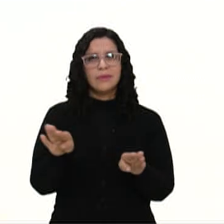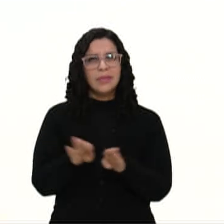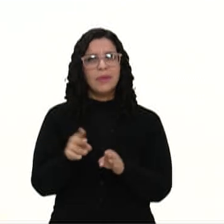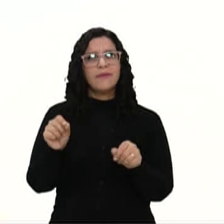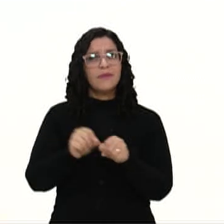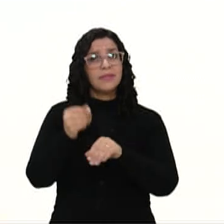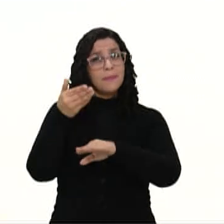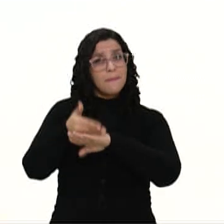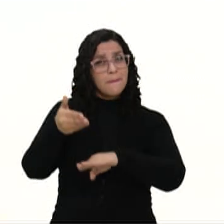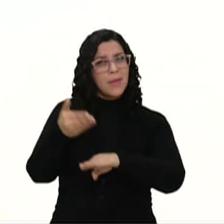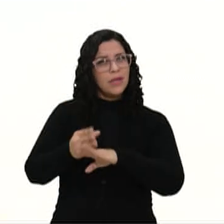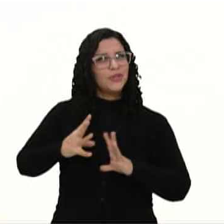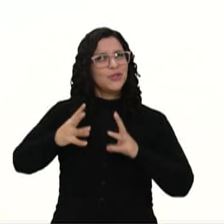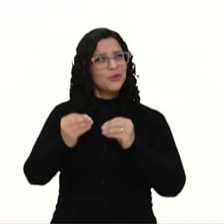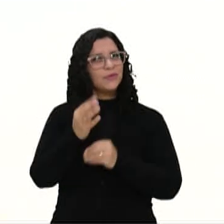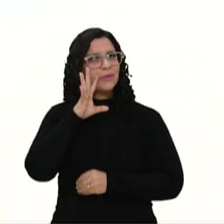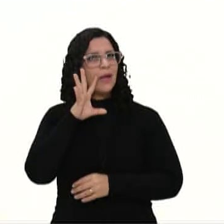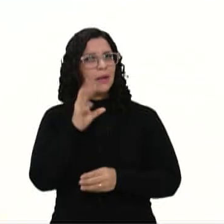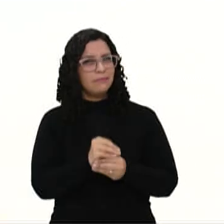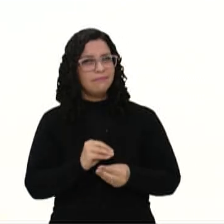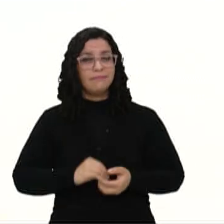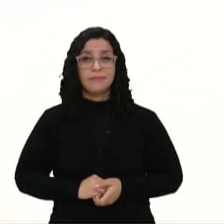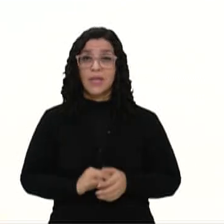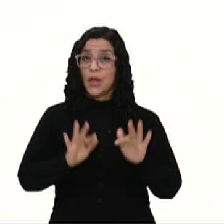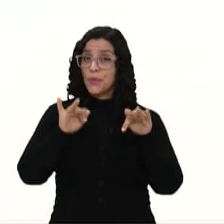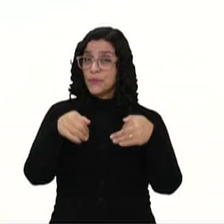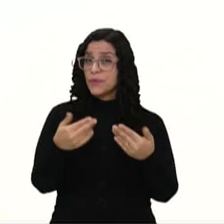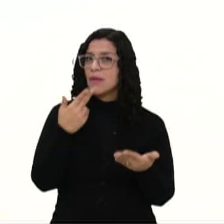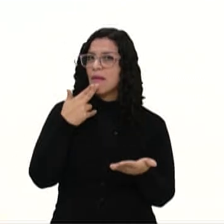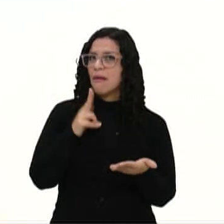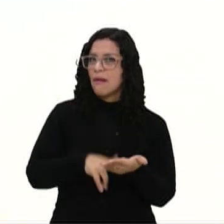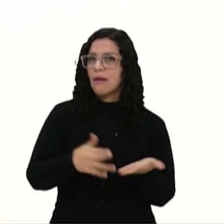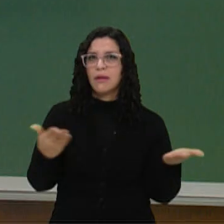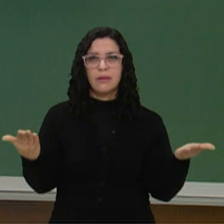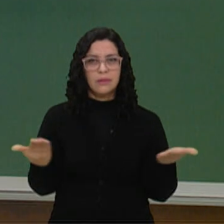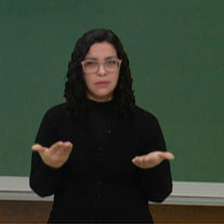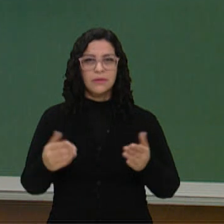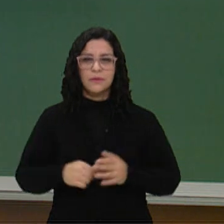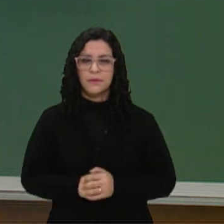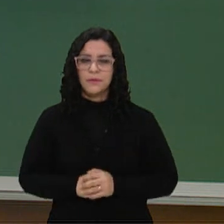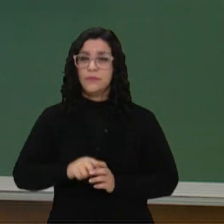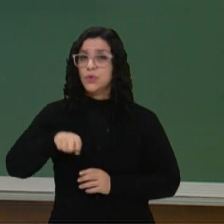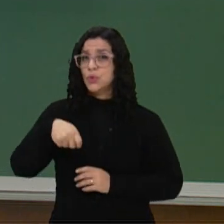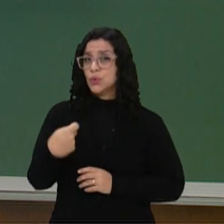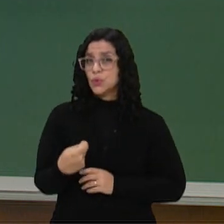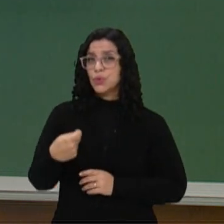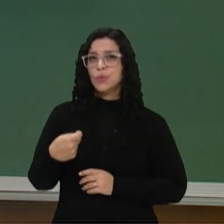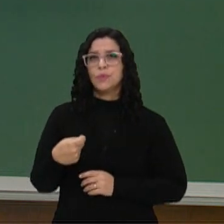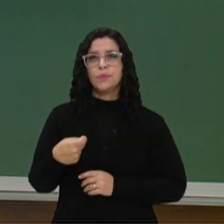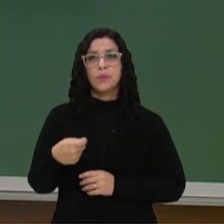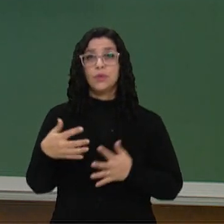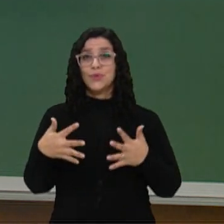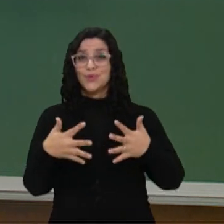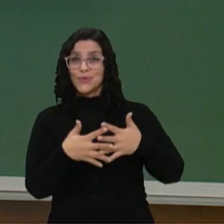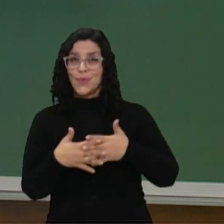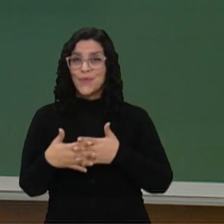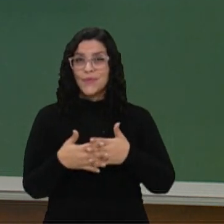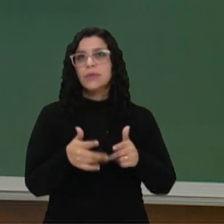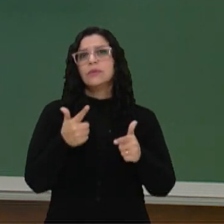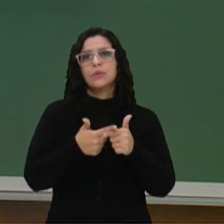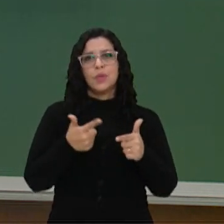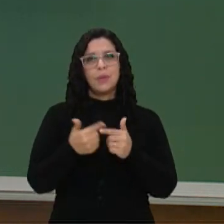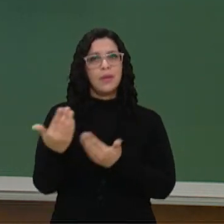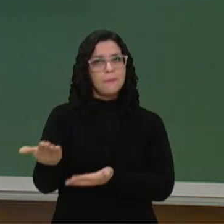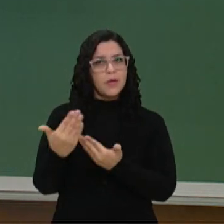em prática. Finalizamos aí a carta sobre os conflitos do jovem e a